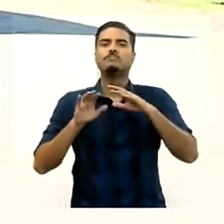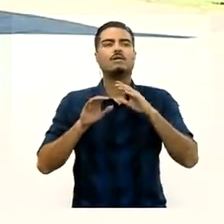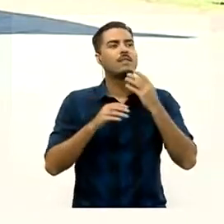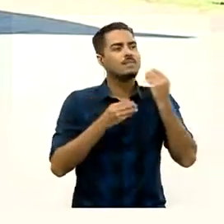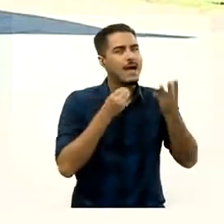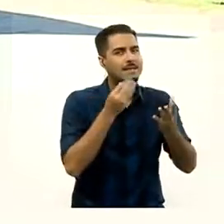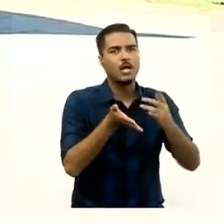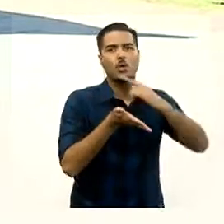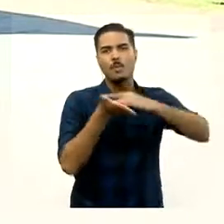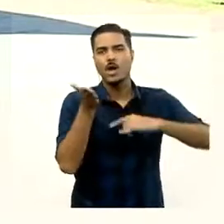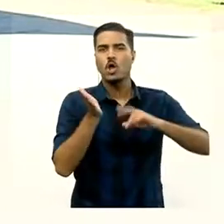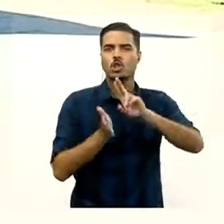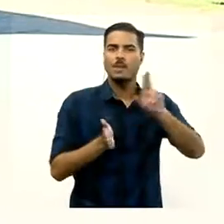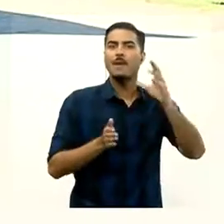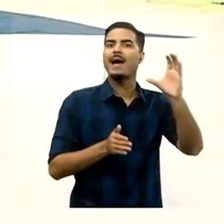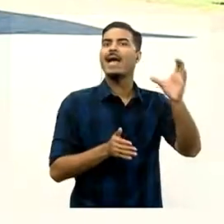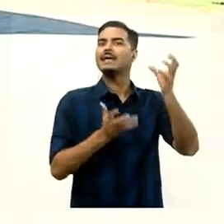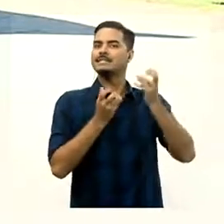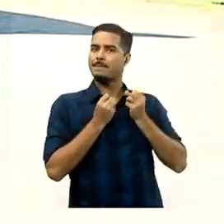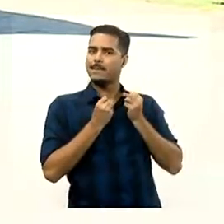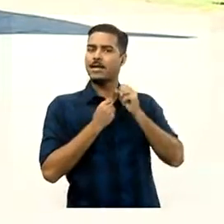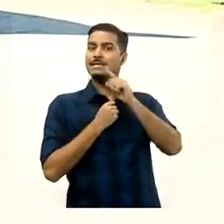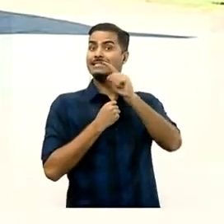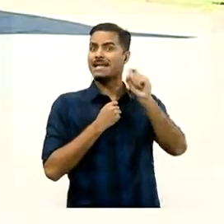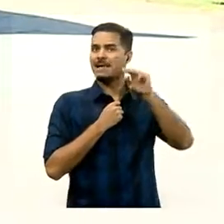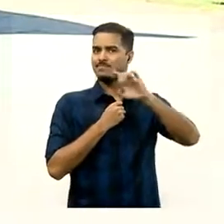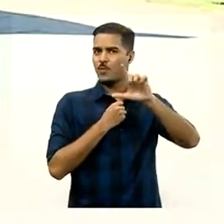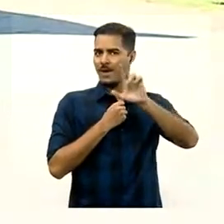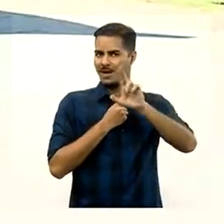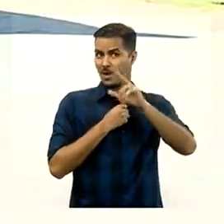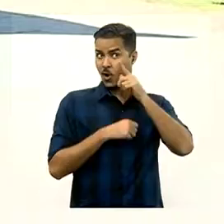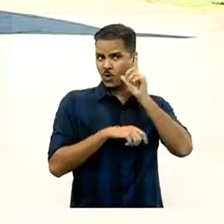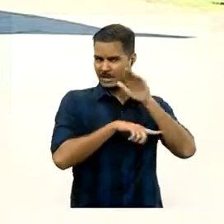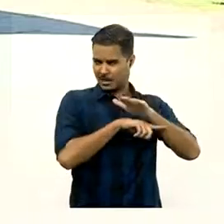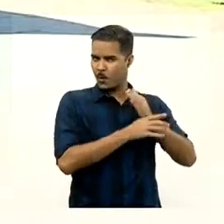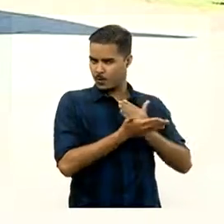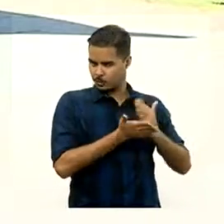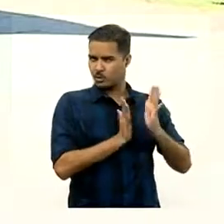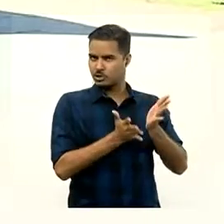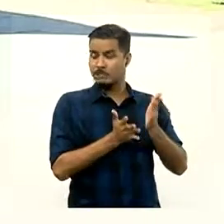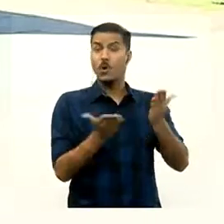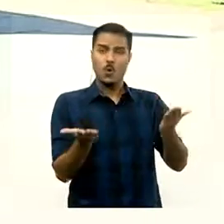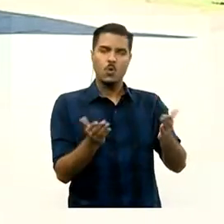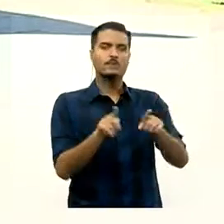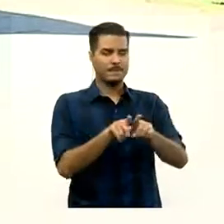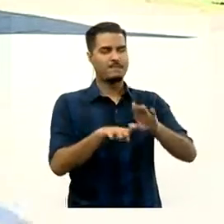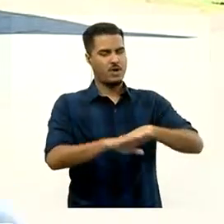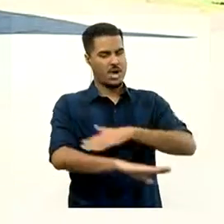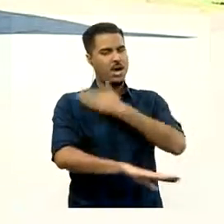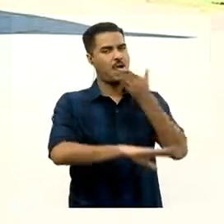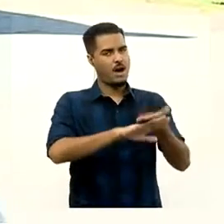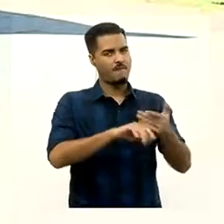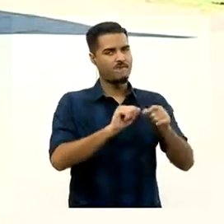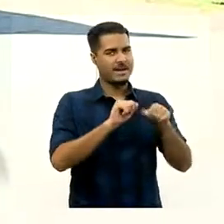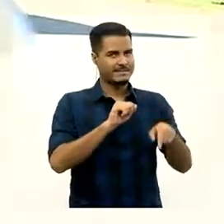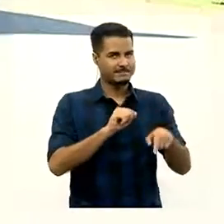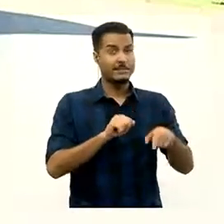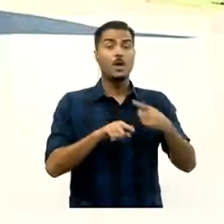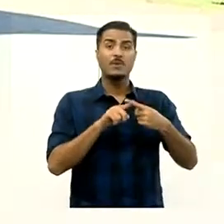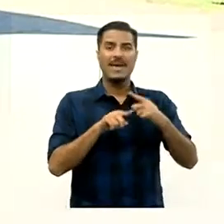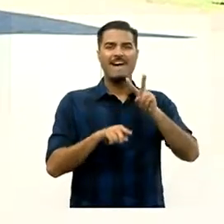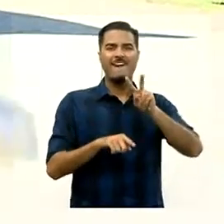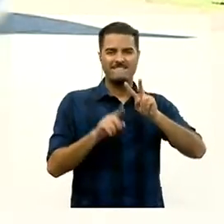reais. Esse cadastro começou ontem na parte da tarde e hoje também ele vai ser feito o dia inteiro. Ele tem sido feito de acordo